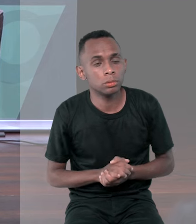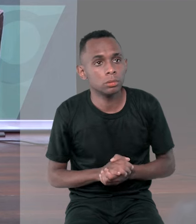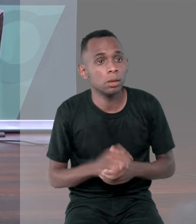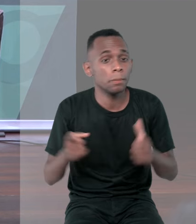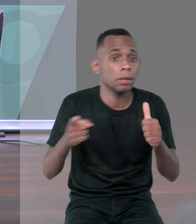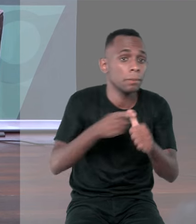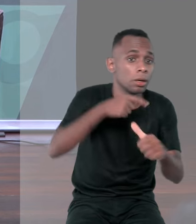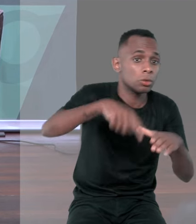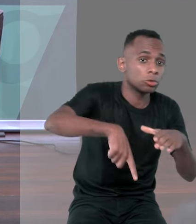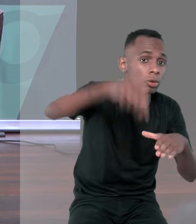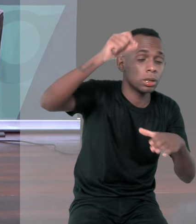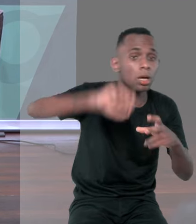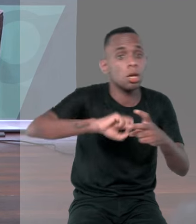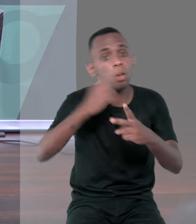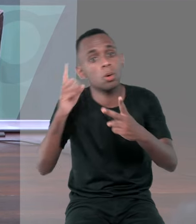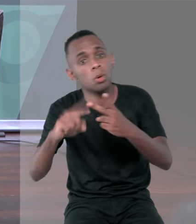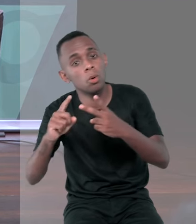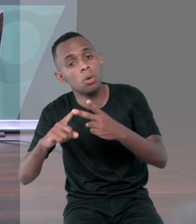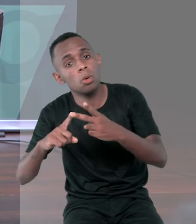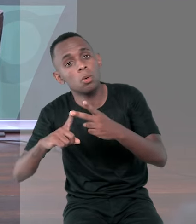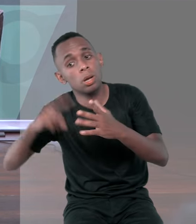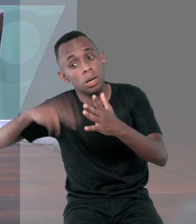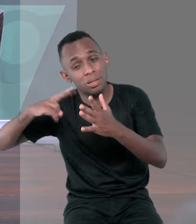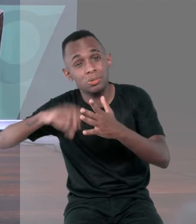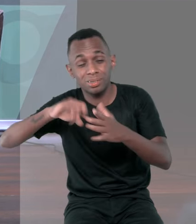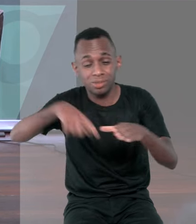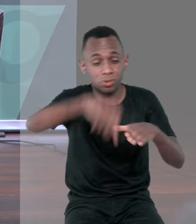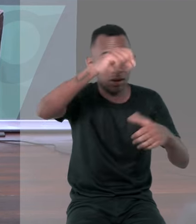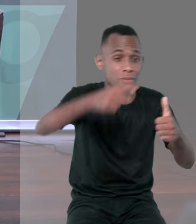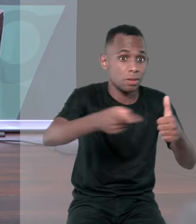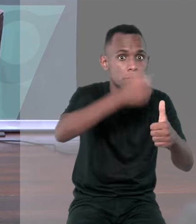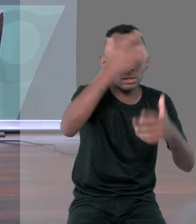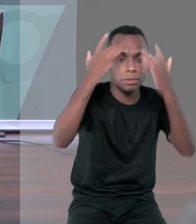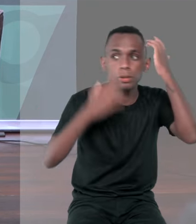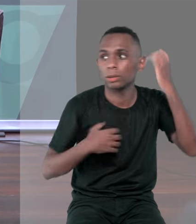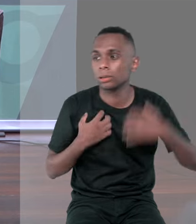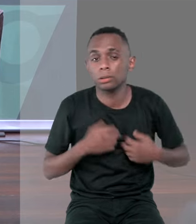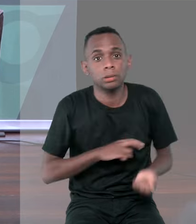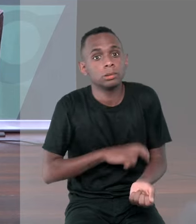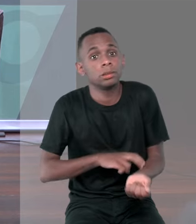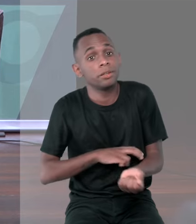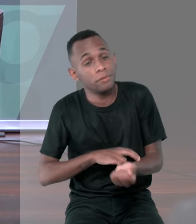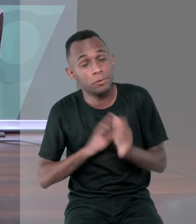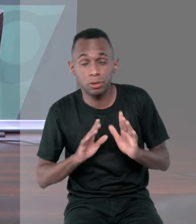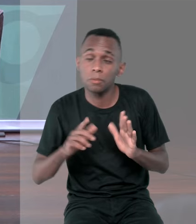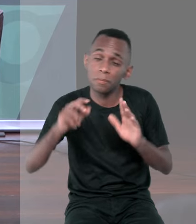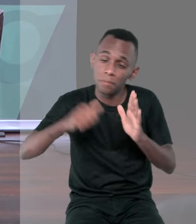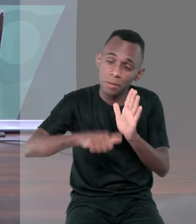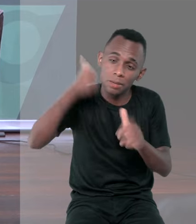sorteio primeiro ou a leitura? O que você acha, Jefferson? Vou fazer a leitura, porque se eu fizer sorteio, o pessoal vai ficar muito nervoso, né?